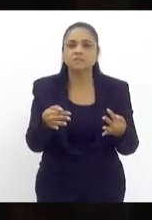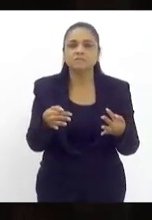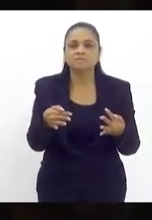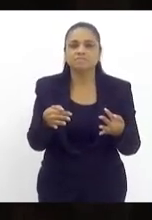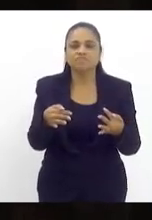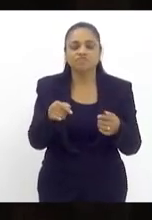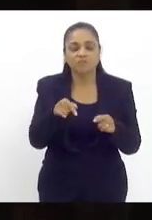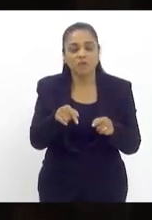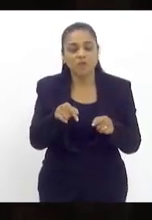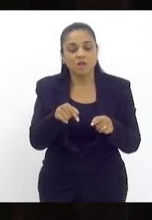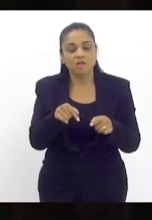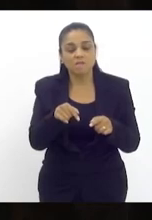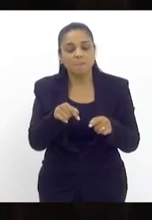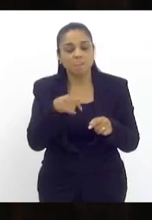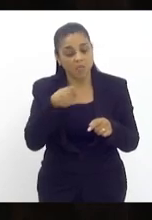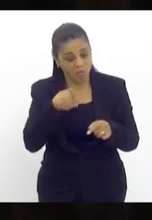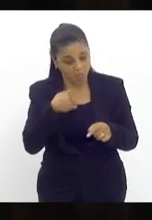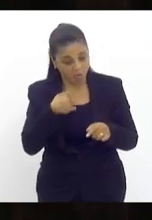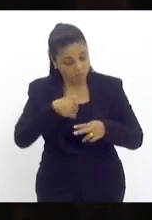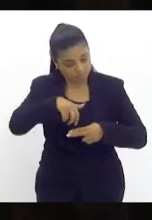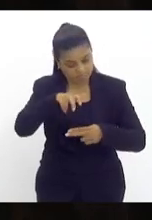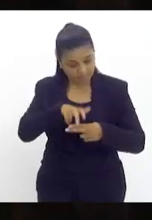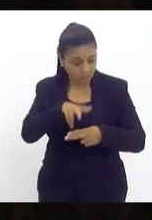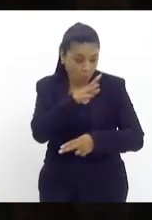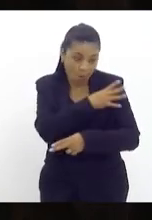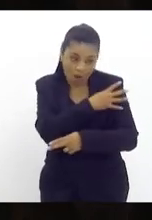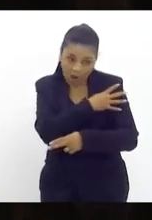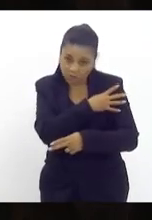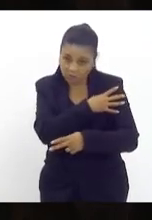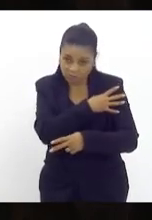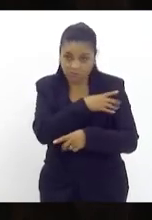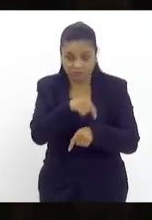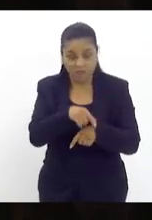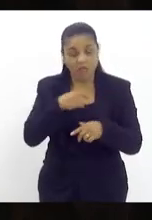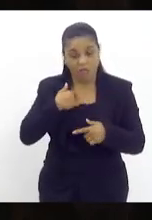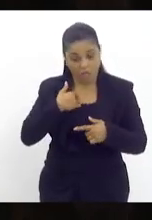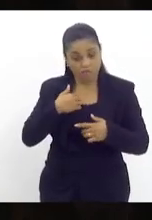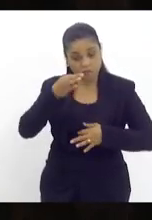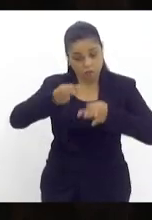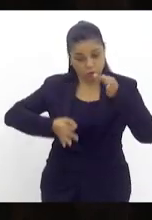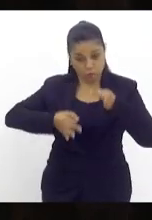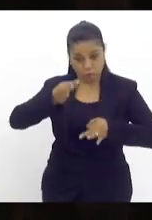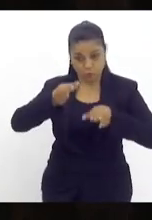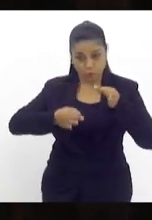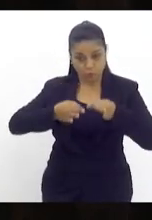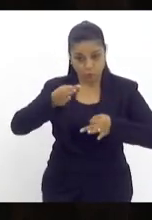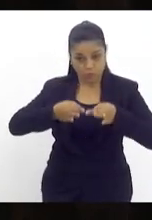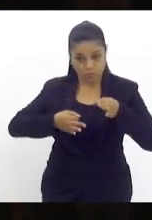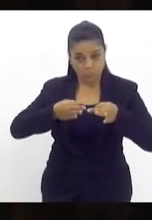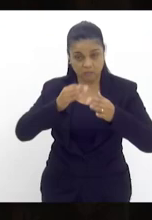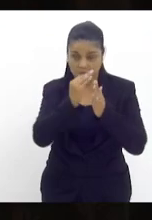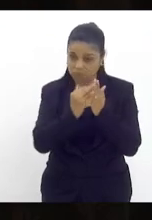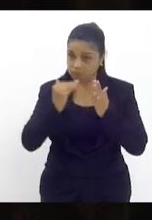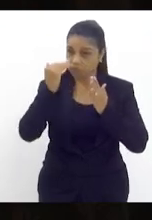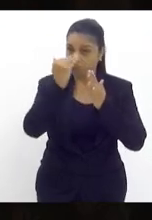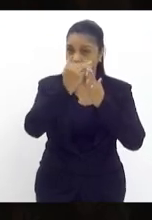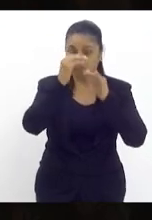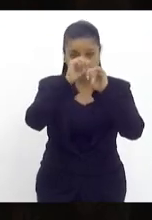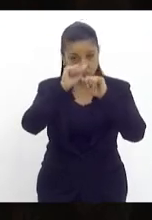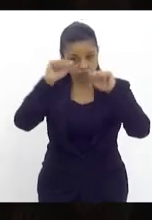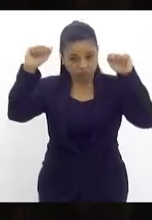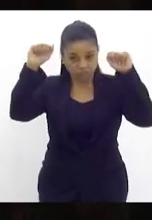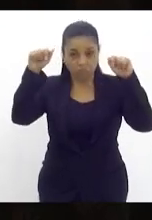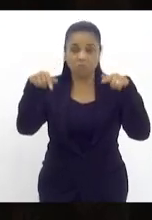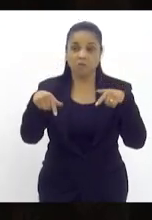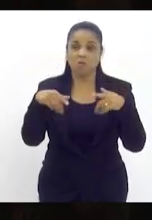banco primário, eu vou ser juiz da Suprema Corte. E a família apoiou. E ele foi, né, juiz